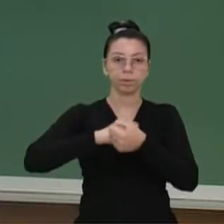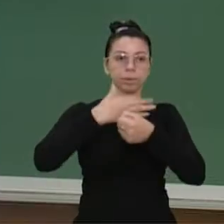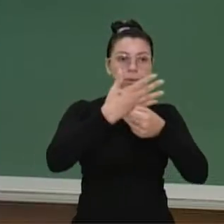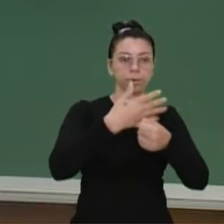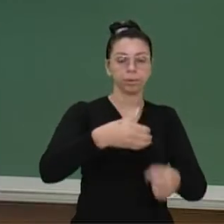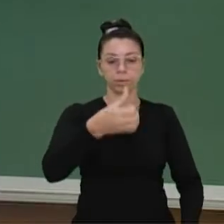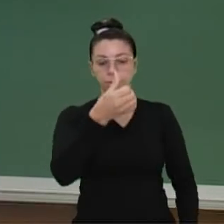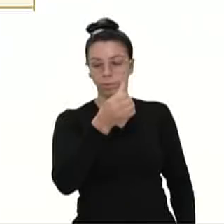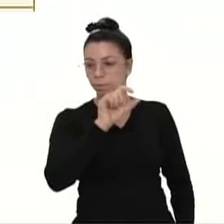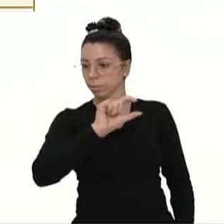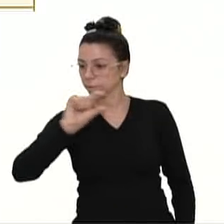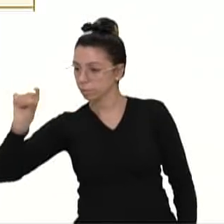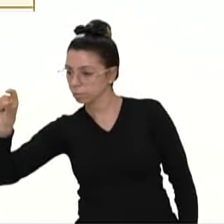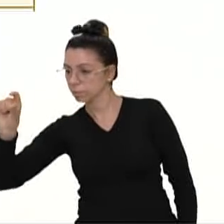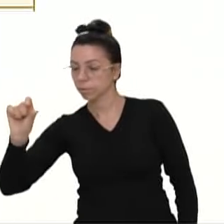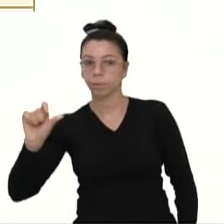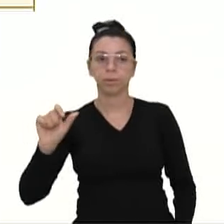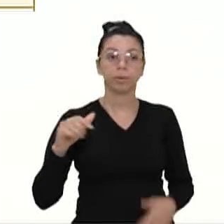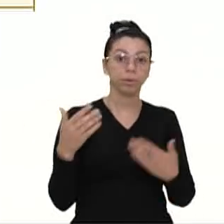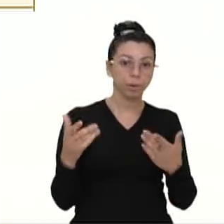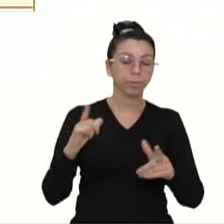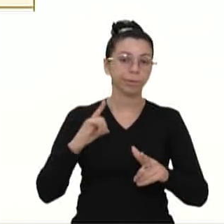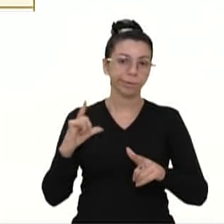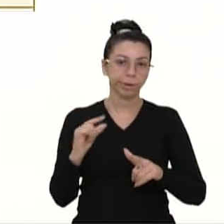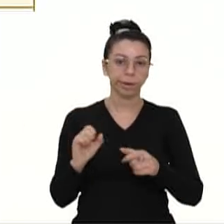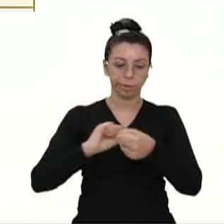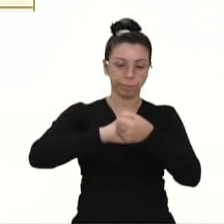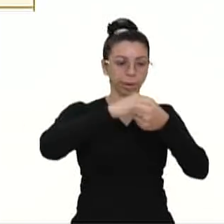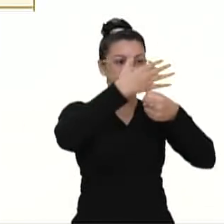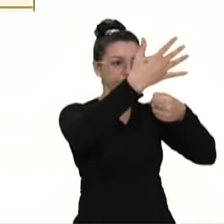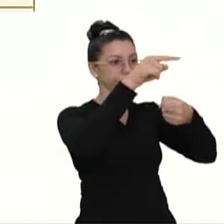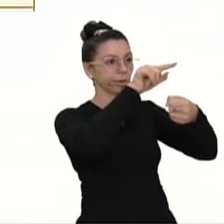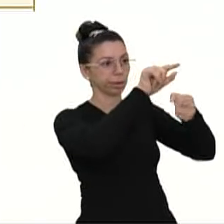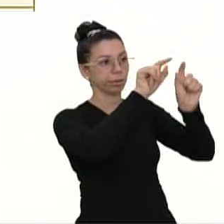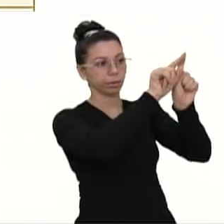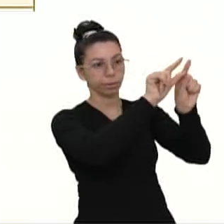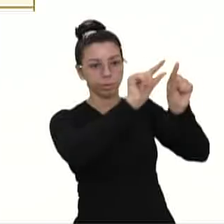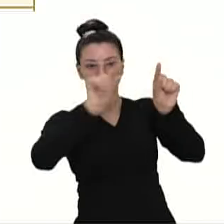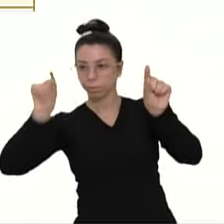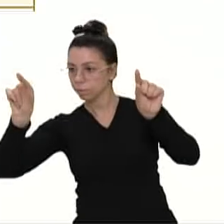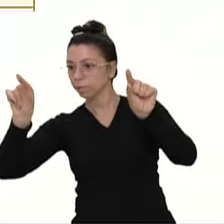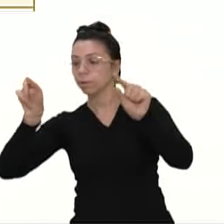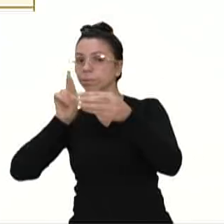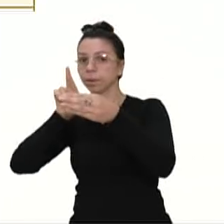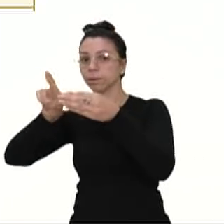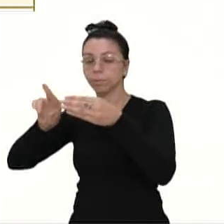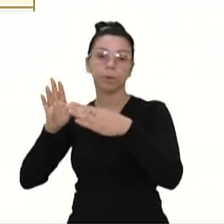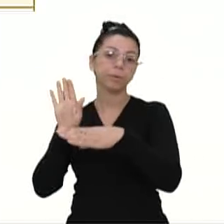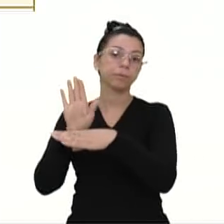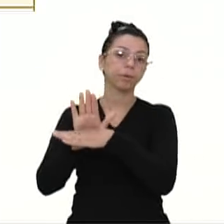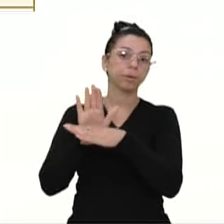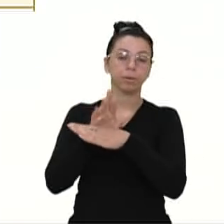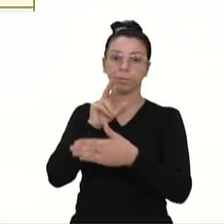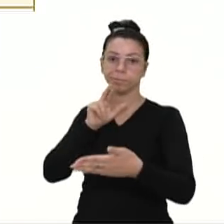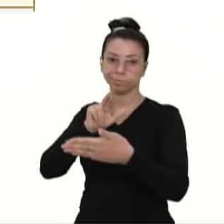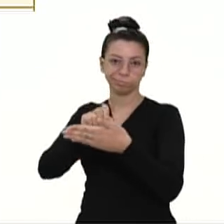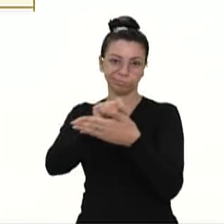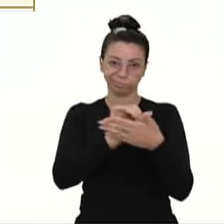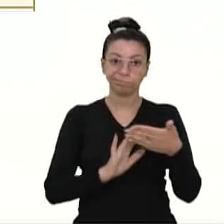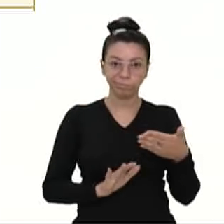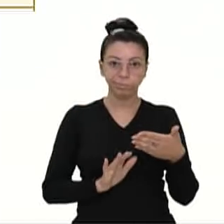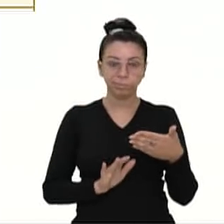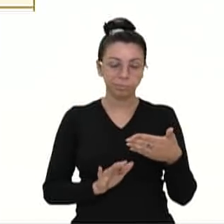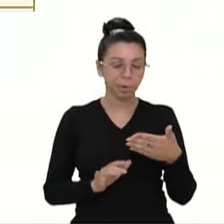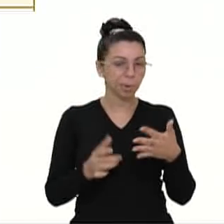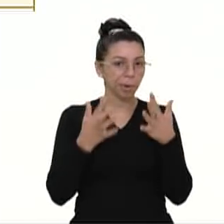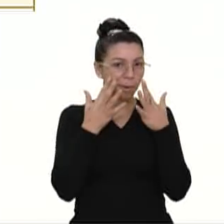elevado a 6, esse é o resultado. Então, tem aqui uma potência, um resultado, que vai nos ajudar a resolver o problema. Então,